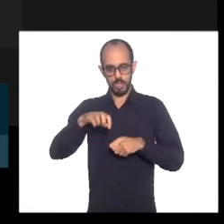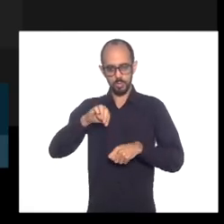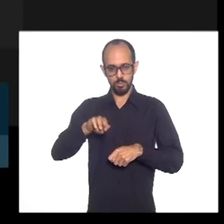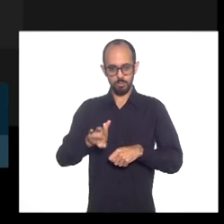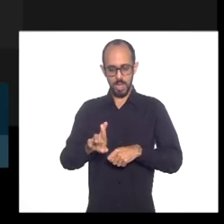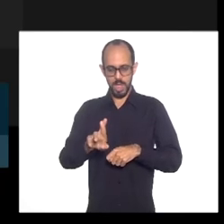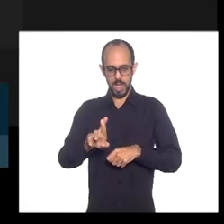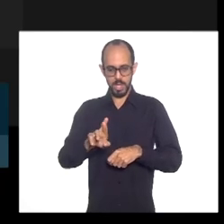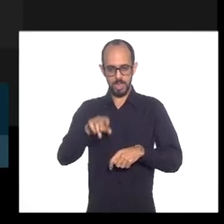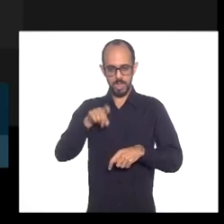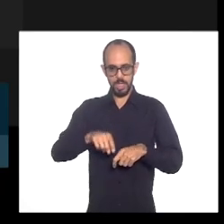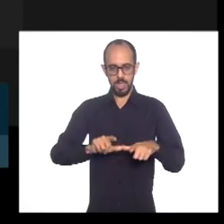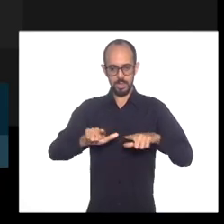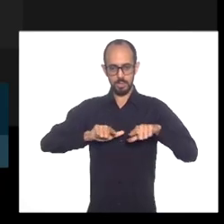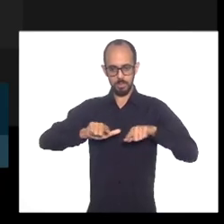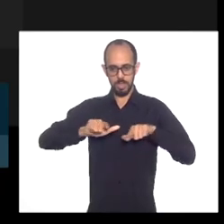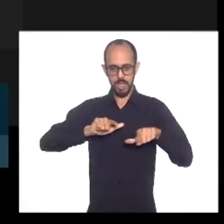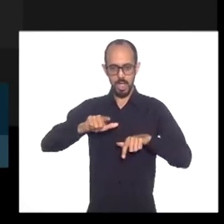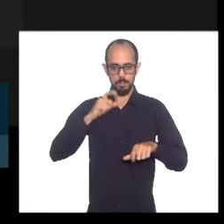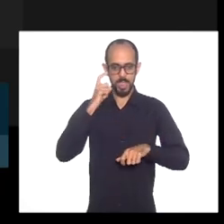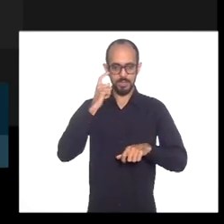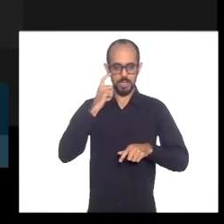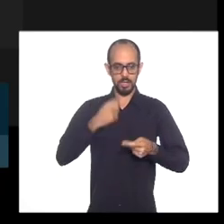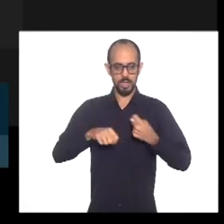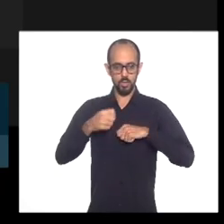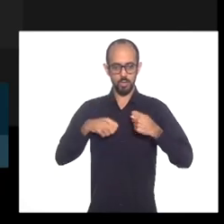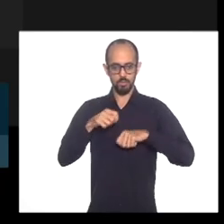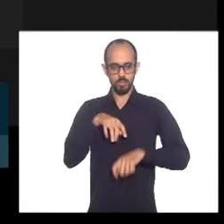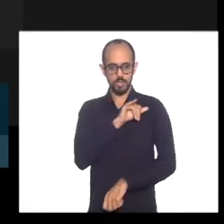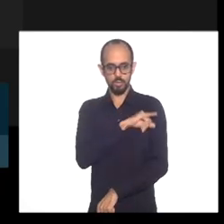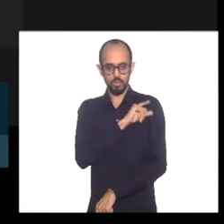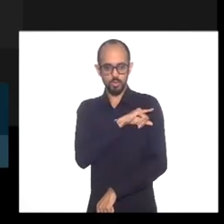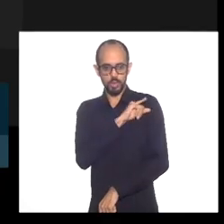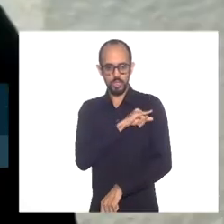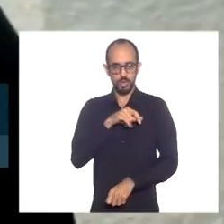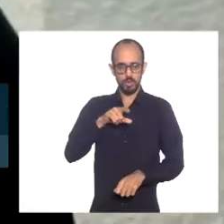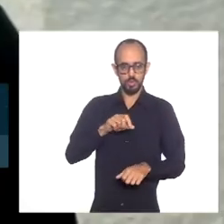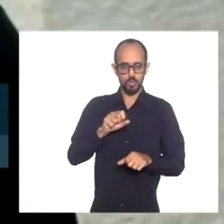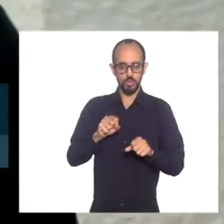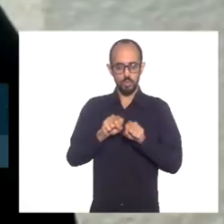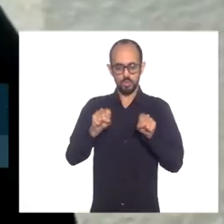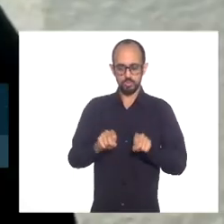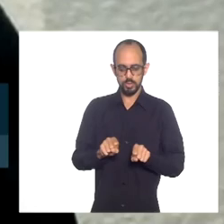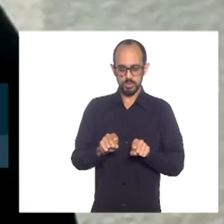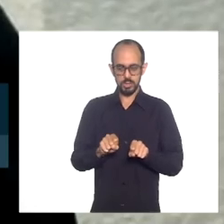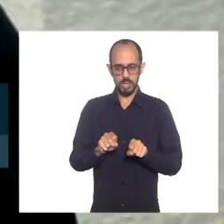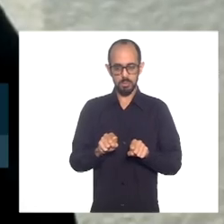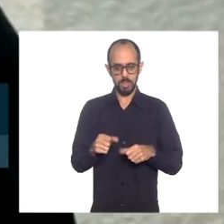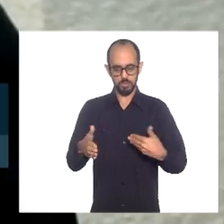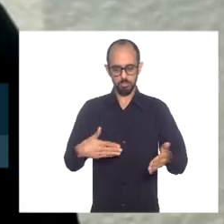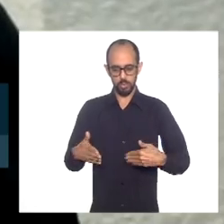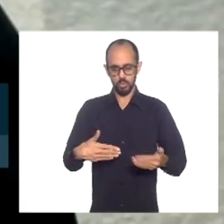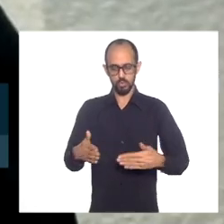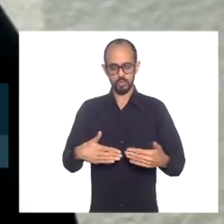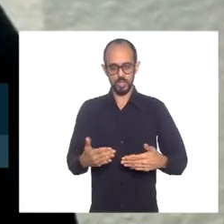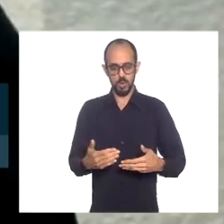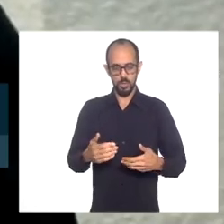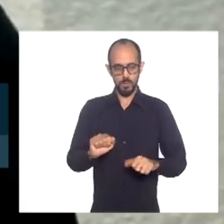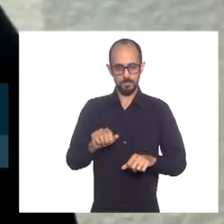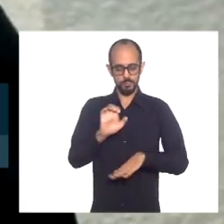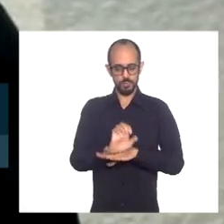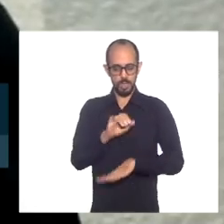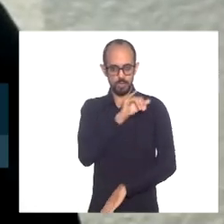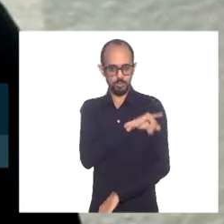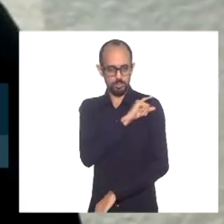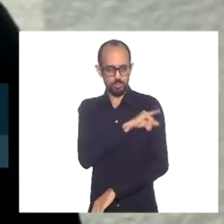trabalhar pensando a economia do Estado do Rio de Janeiro de forma sistêmica, quer dizer, quais são os sistemas produtivos no Estado do Rio de Janeiro que